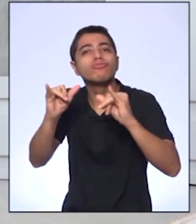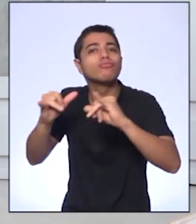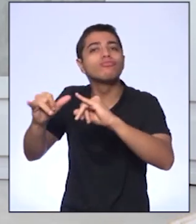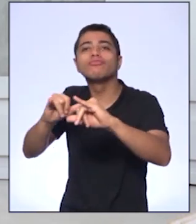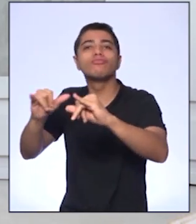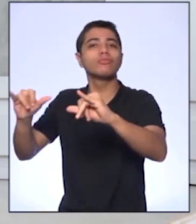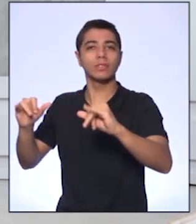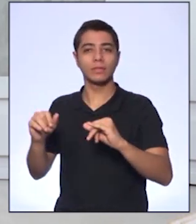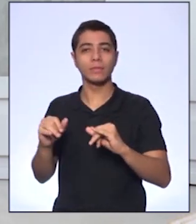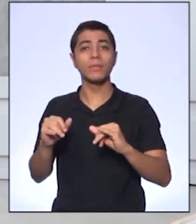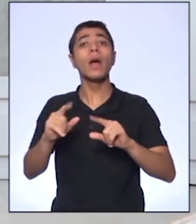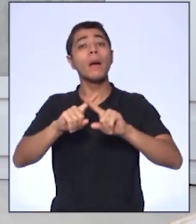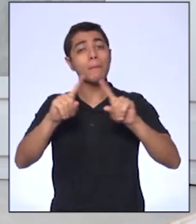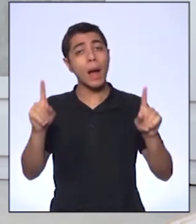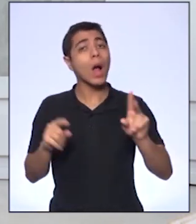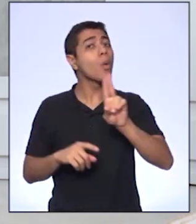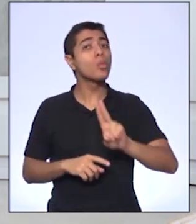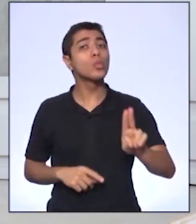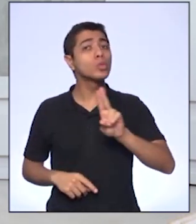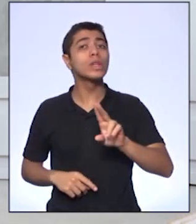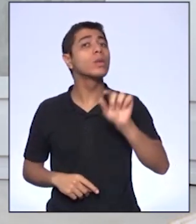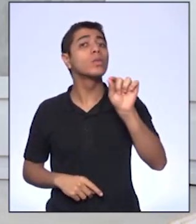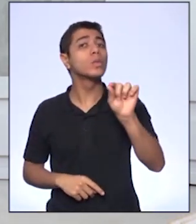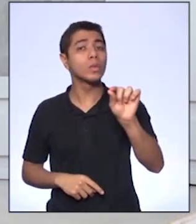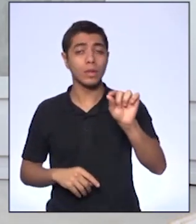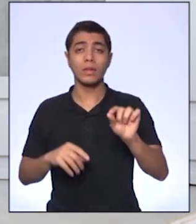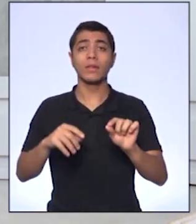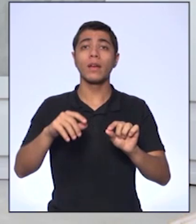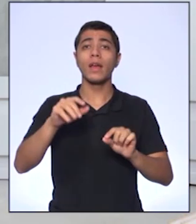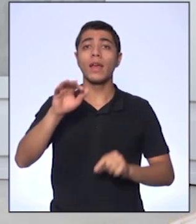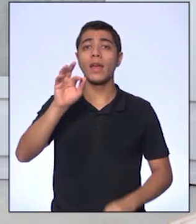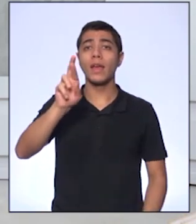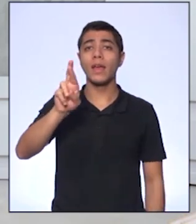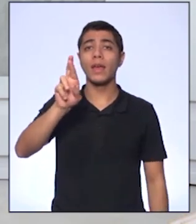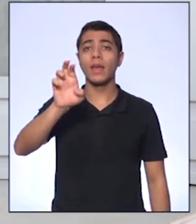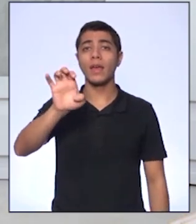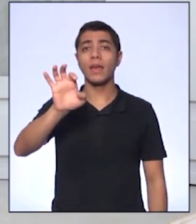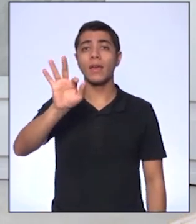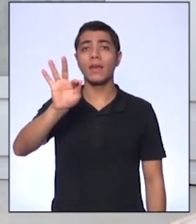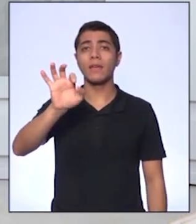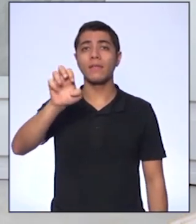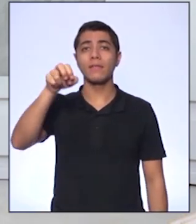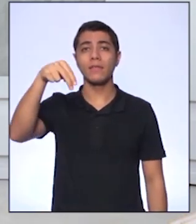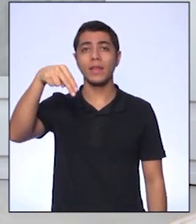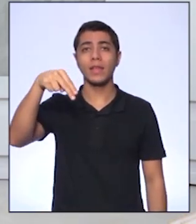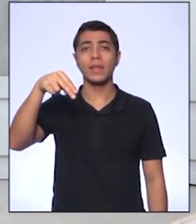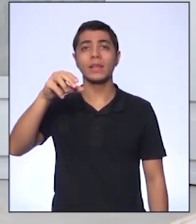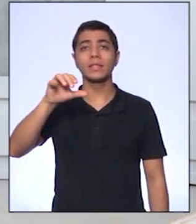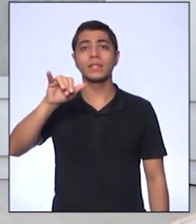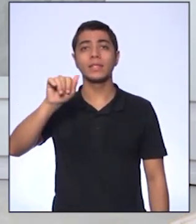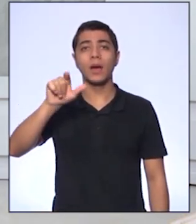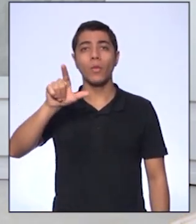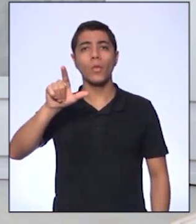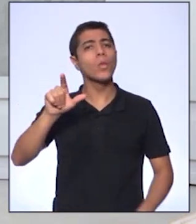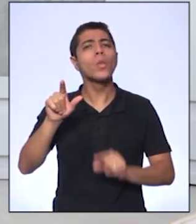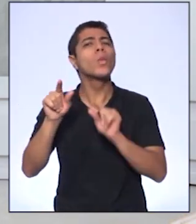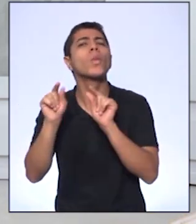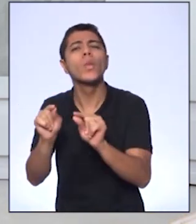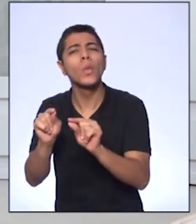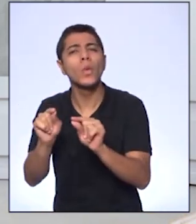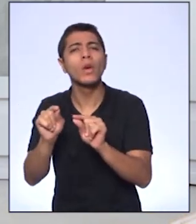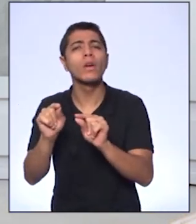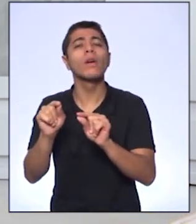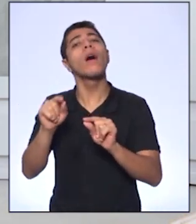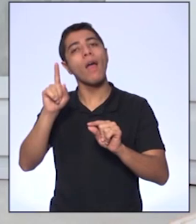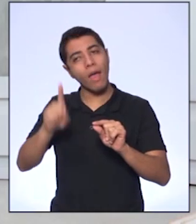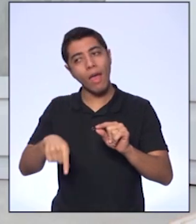ó, a função referencial, que é a função que está unicamente e exclusivamente pautada na informação.